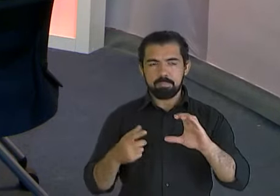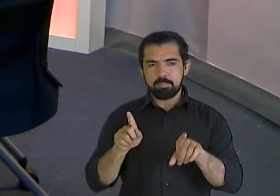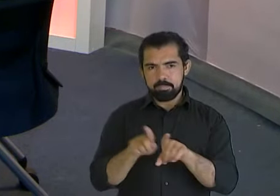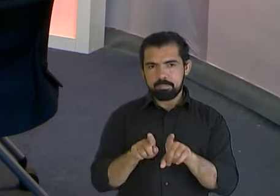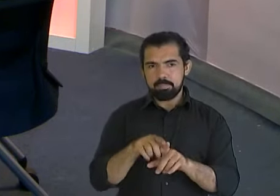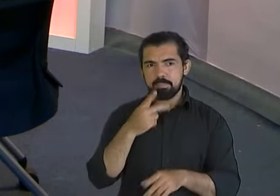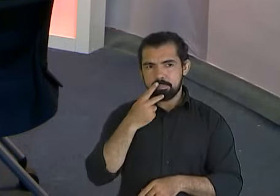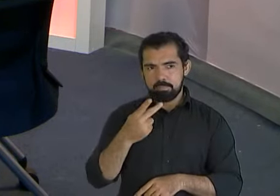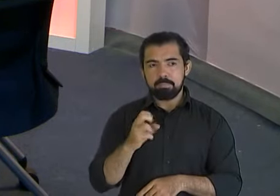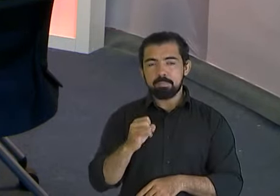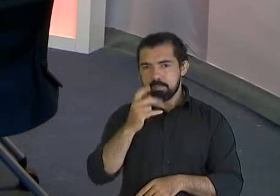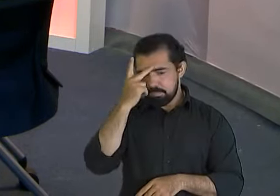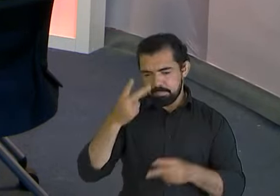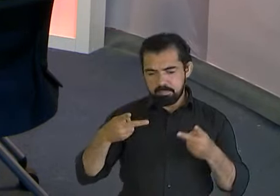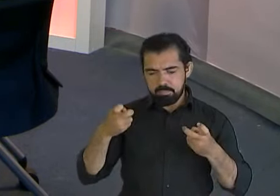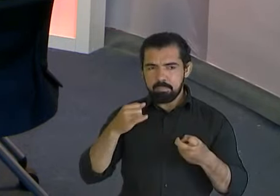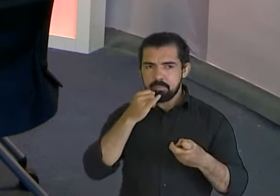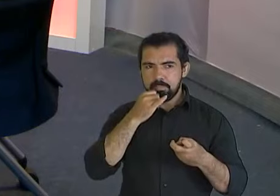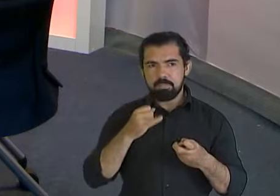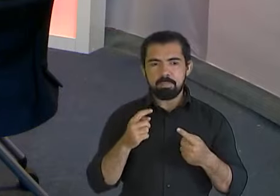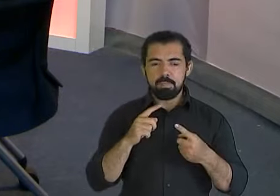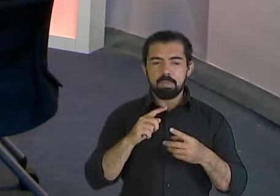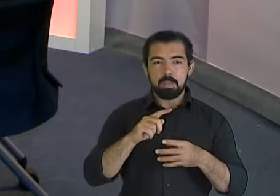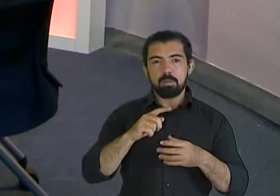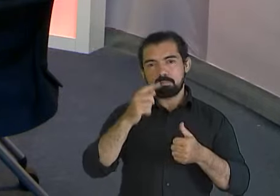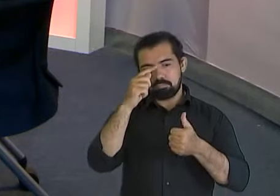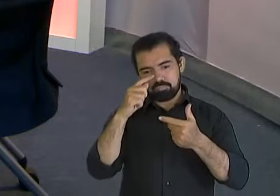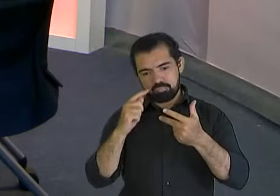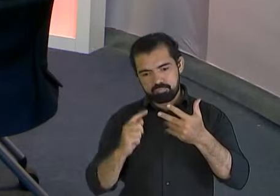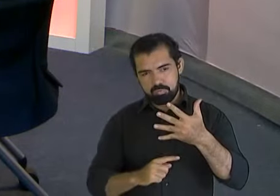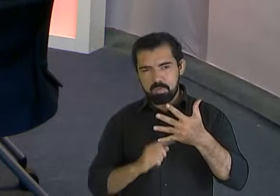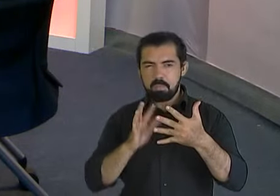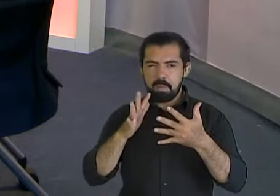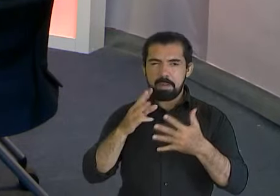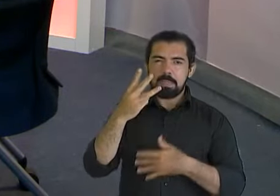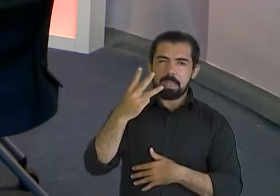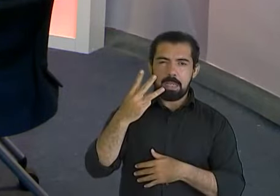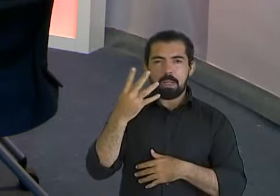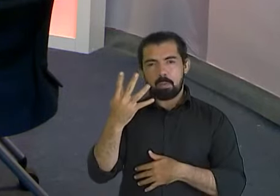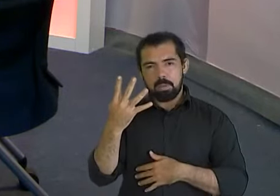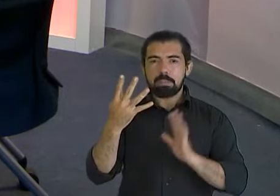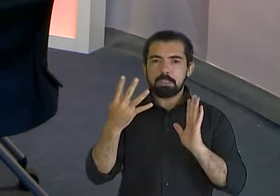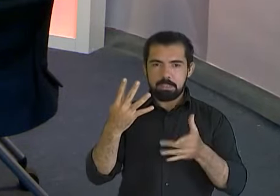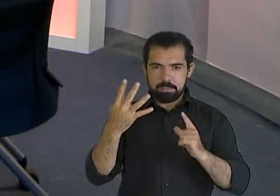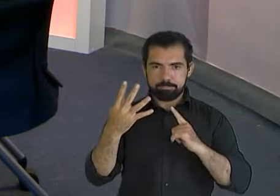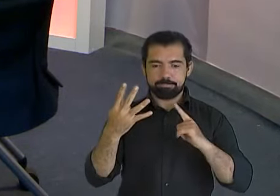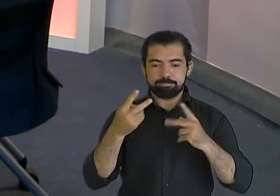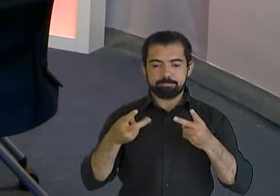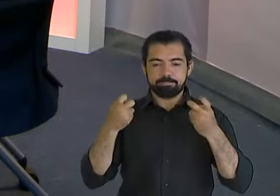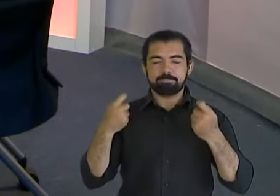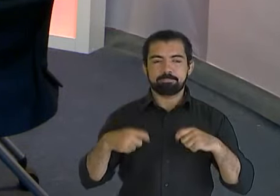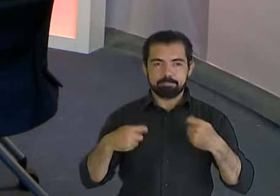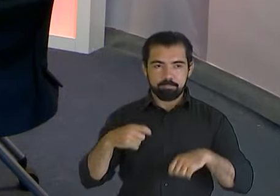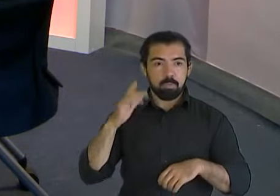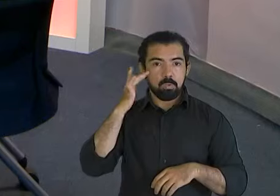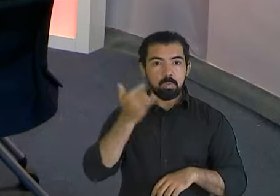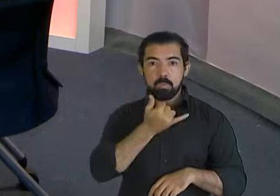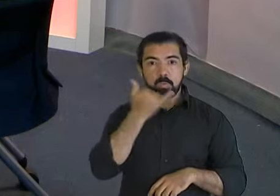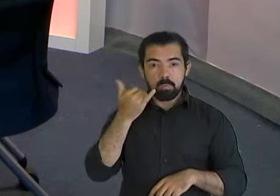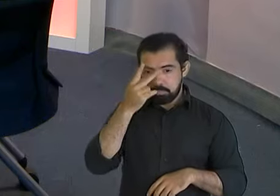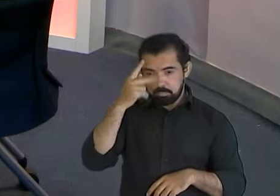se a pessoa perceber minimamente ali uns 3 ou 4 daqueles que eu falei, eu acho que minimamente ela já tem que ficar um pouco mais atenta, que talvez a gente tenha aí